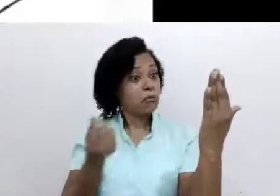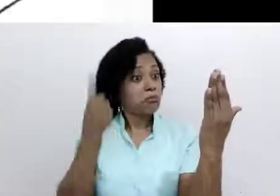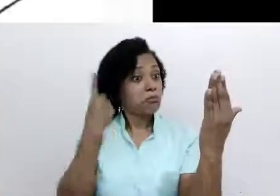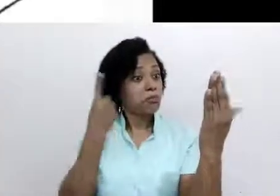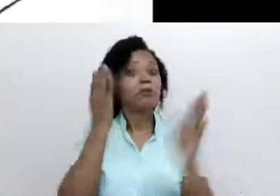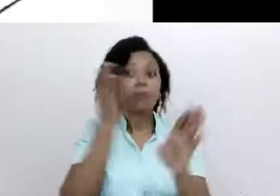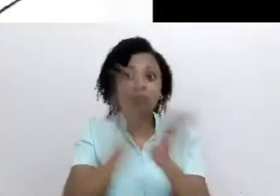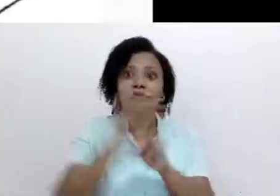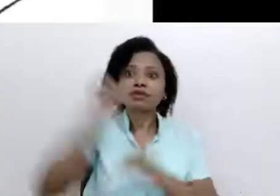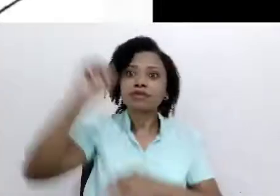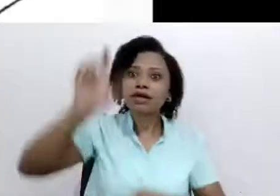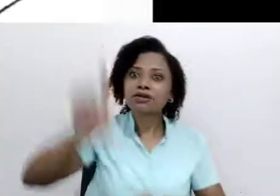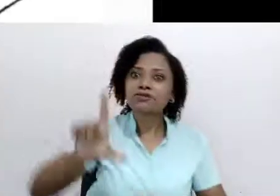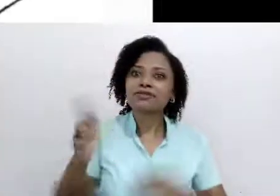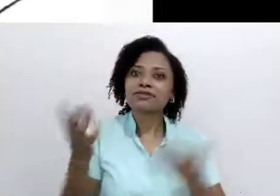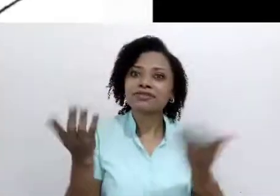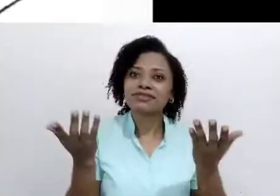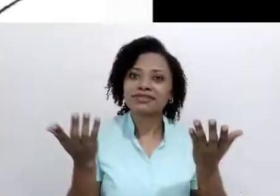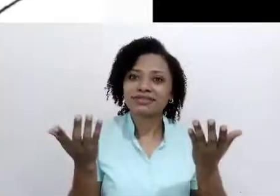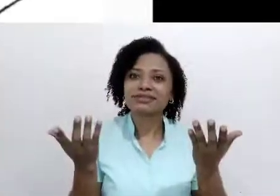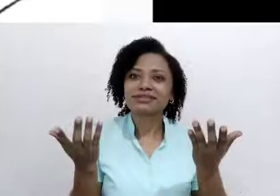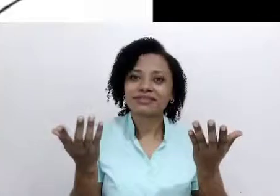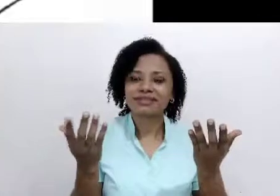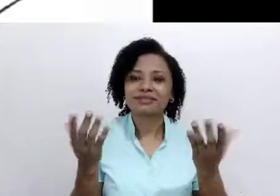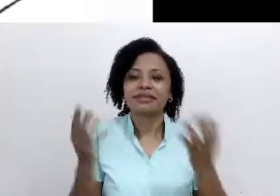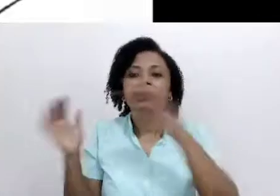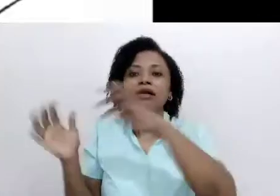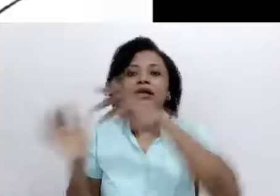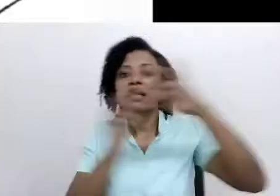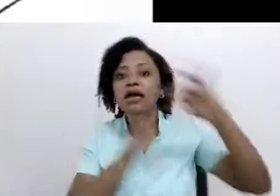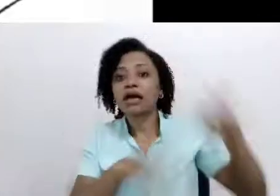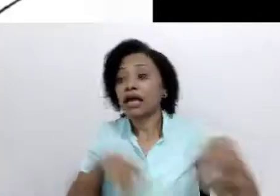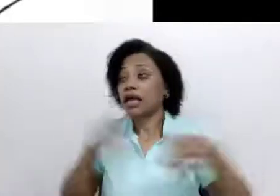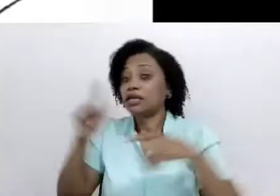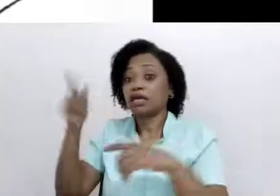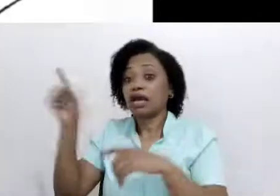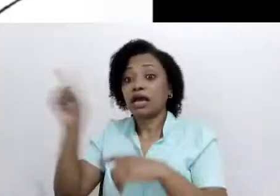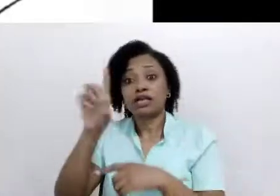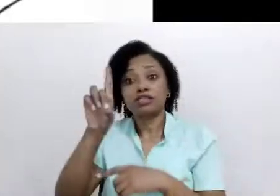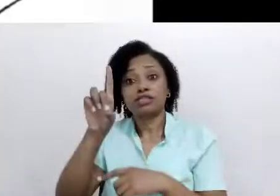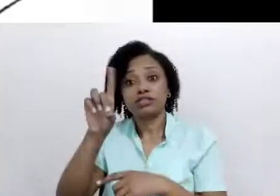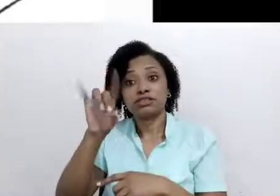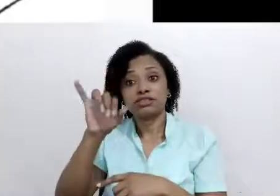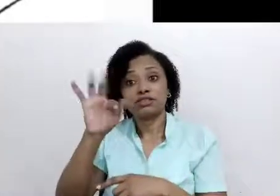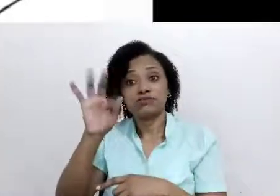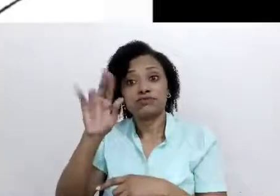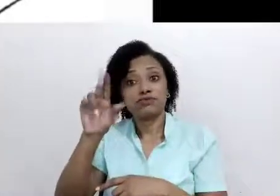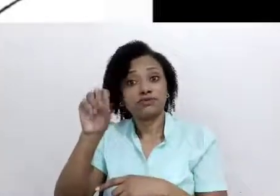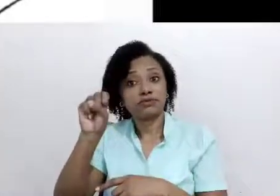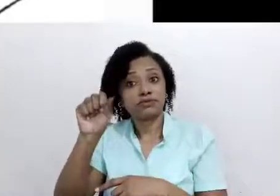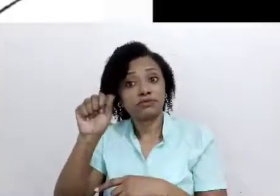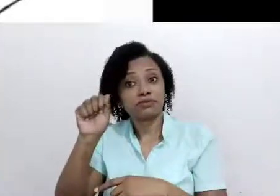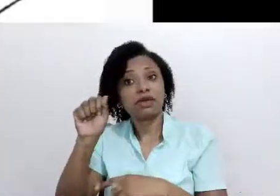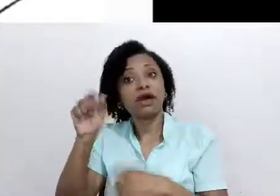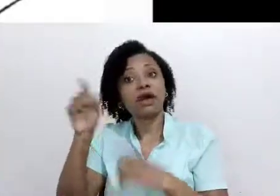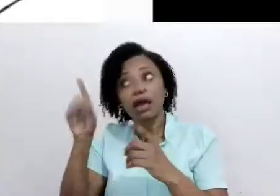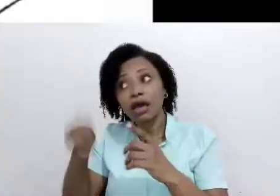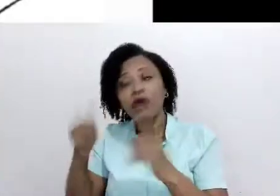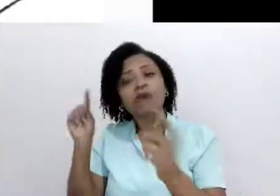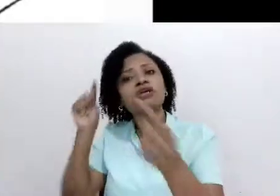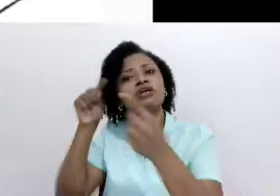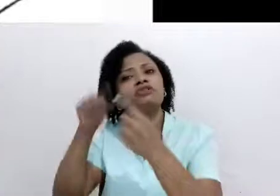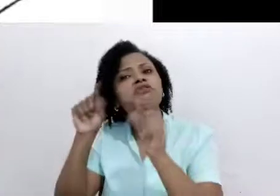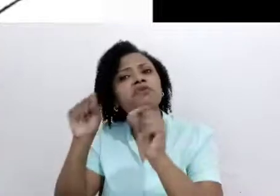luz sofrerem a reflexão regular. Já na reflexão difusa, o